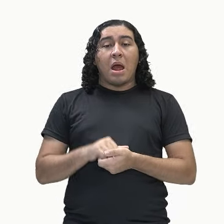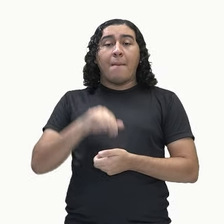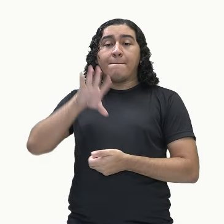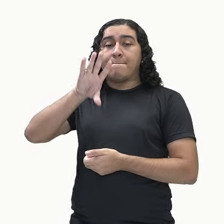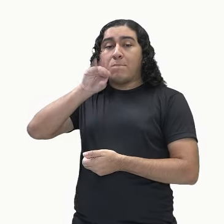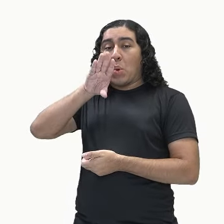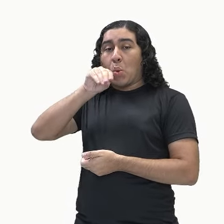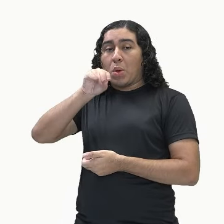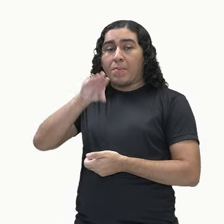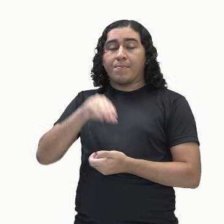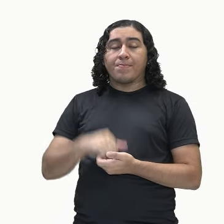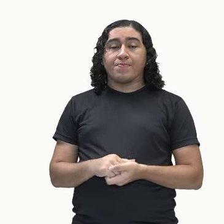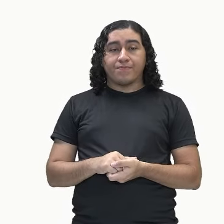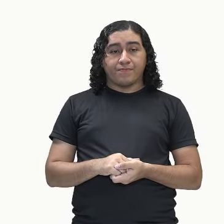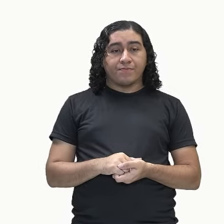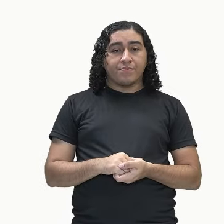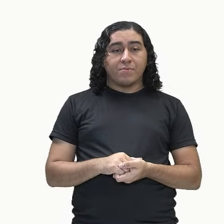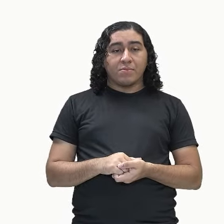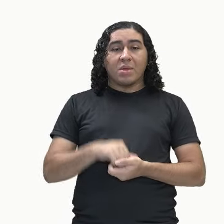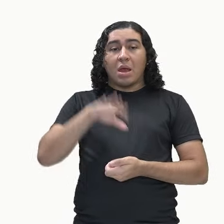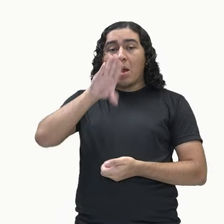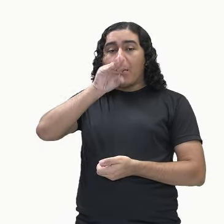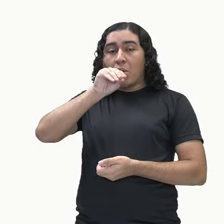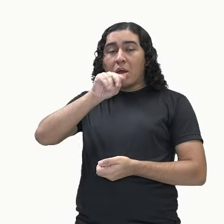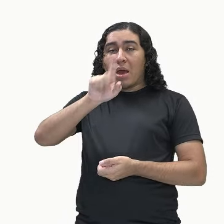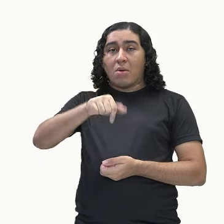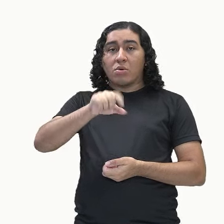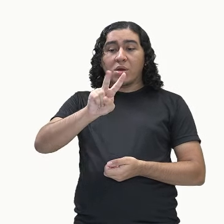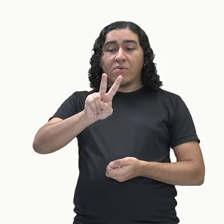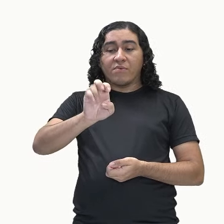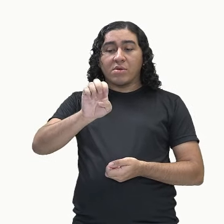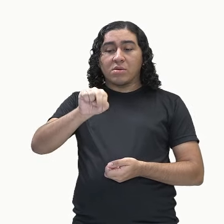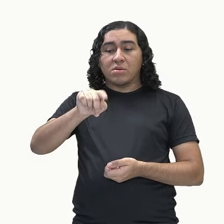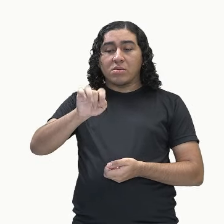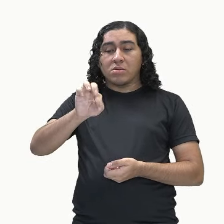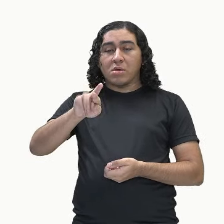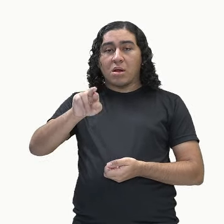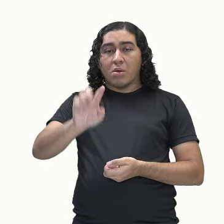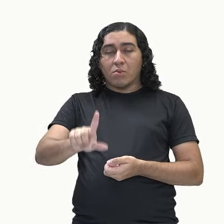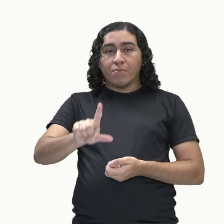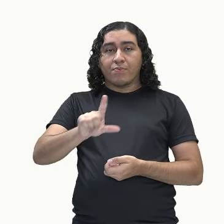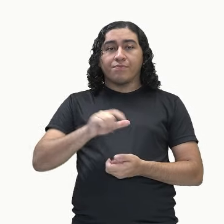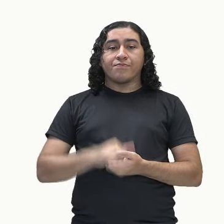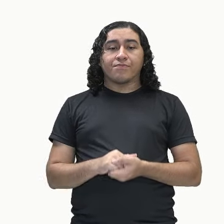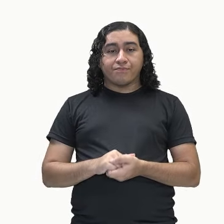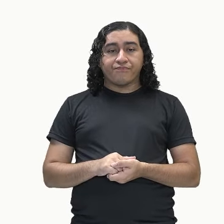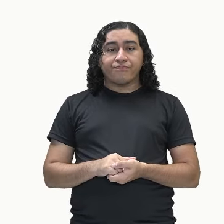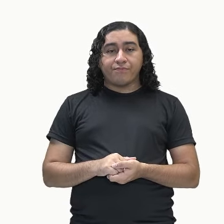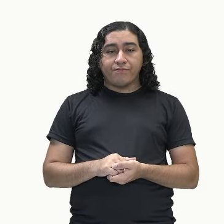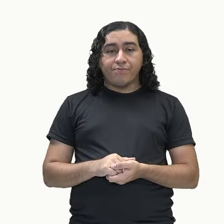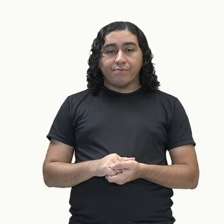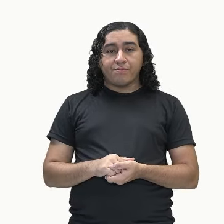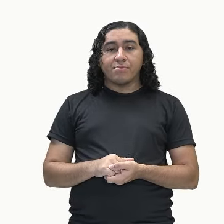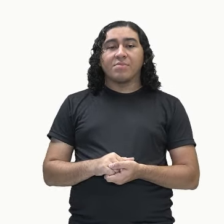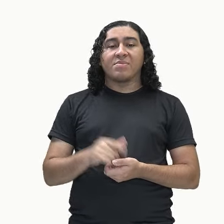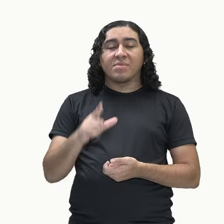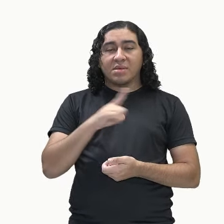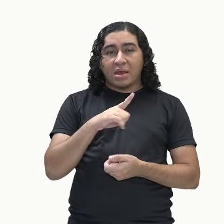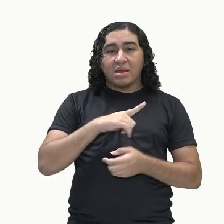A gente vai observar que a boca é ventral, ela está também nessa região do ventre, abaixo